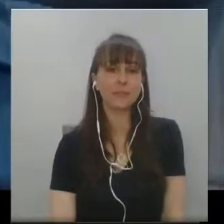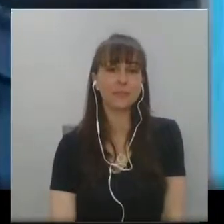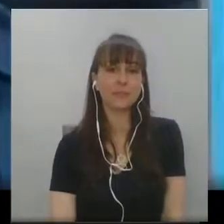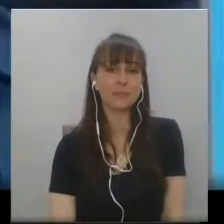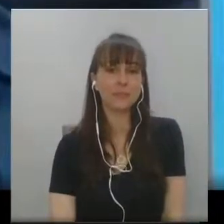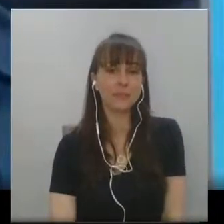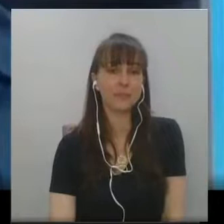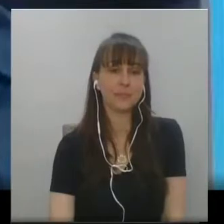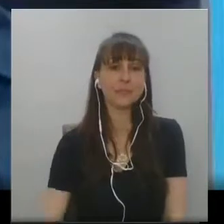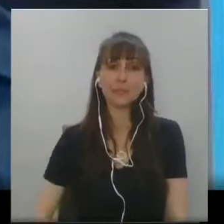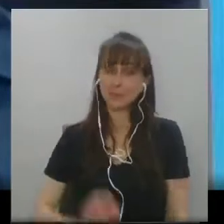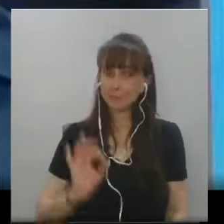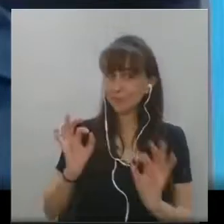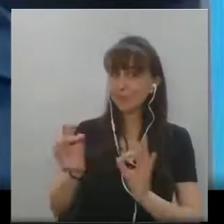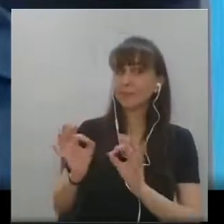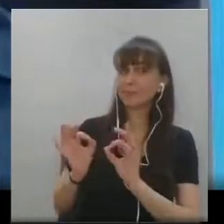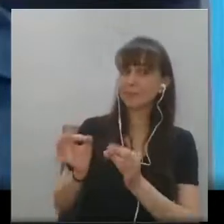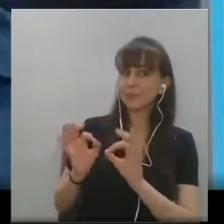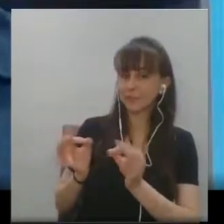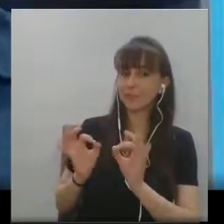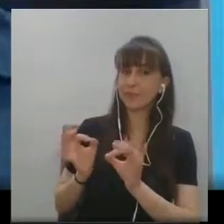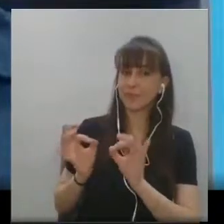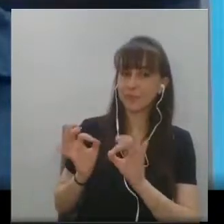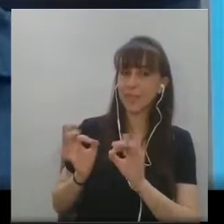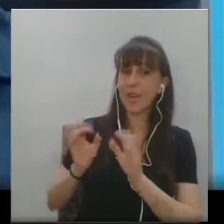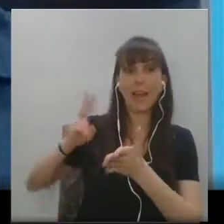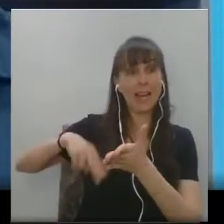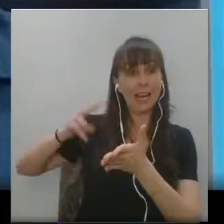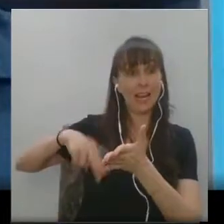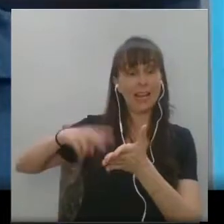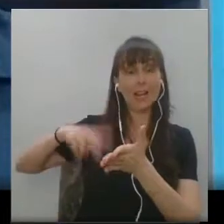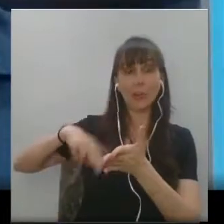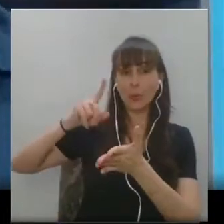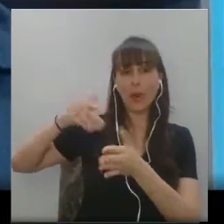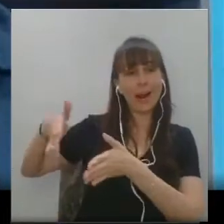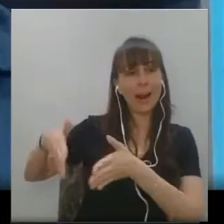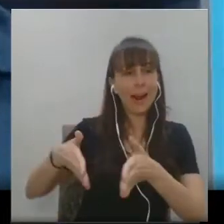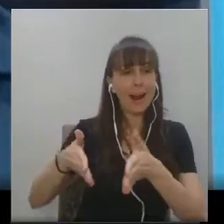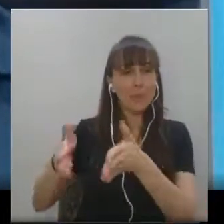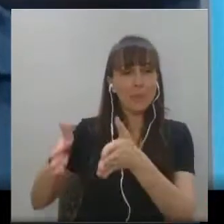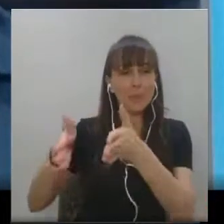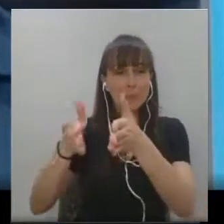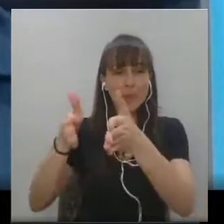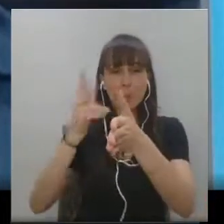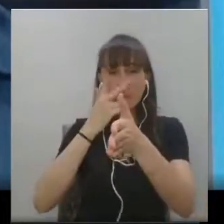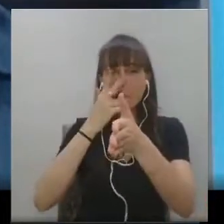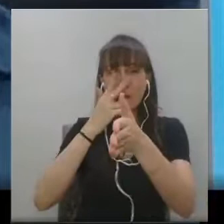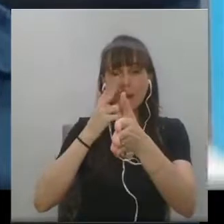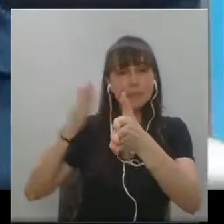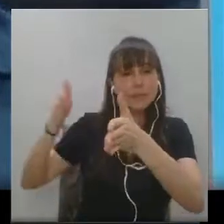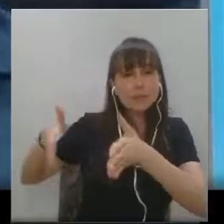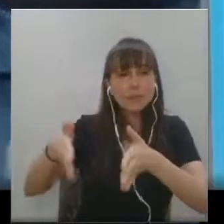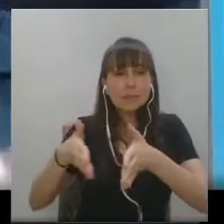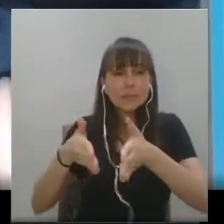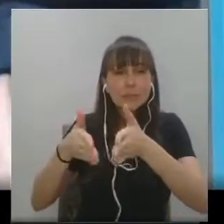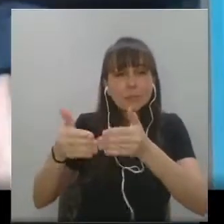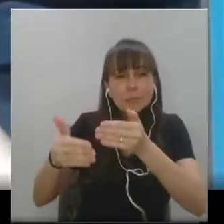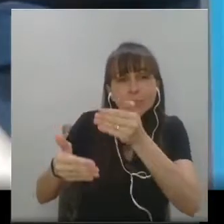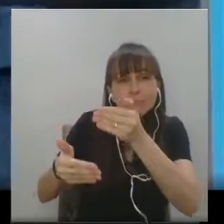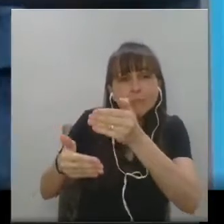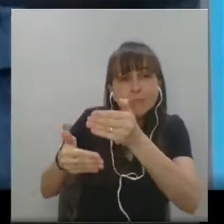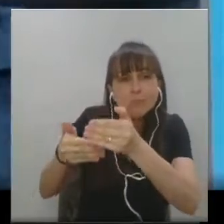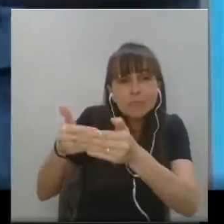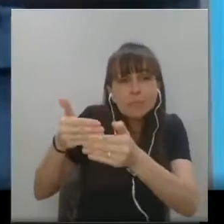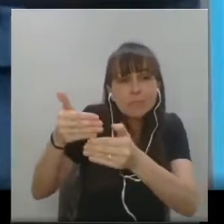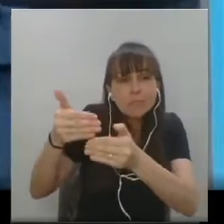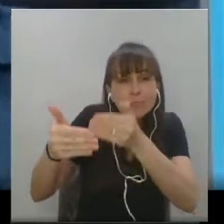Exatamente, a leitura é sempre uma jornada, né? Que a gente começa com os primeiros passos e ao longo da nossa vida nós vamos